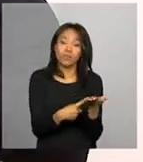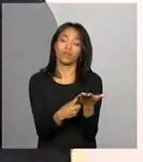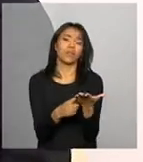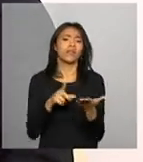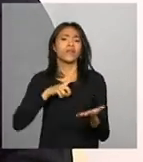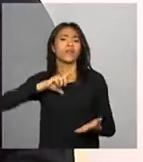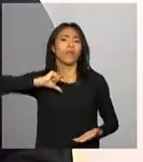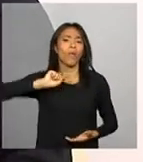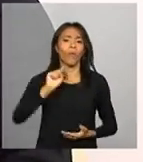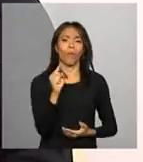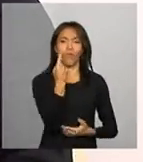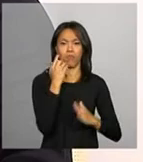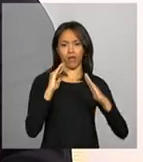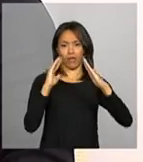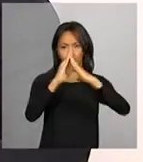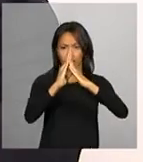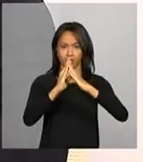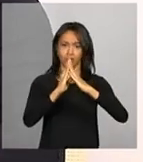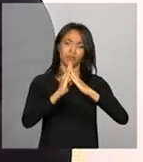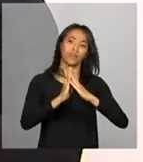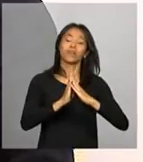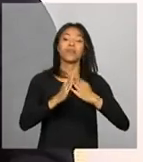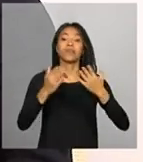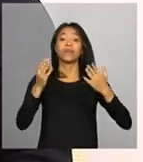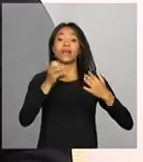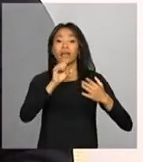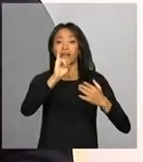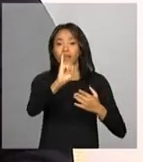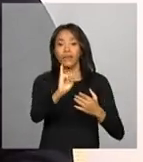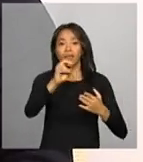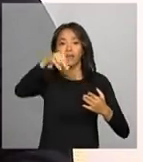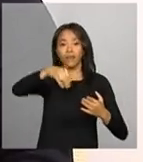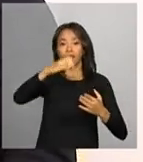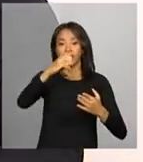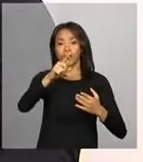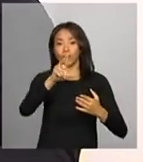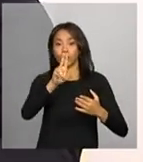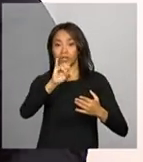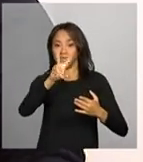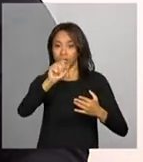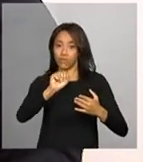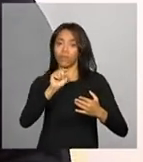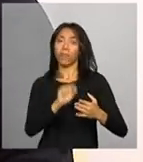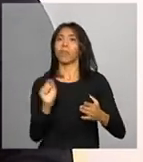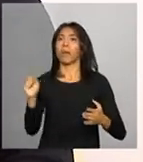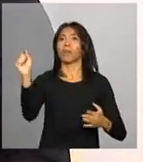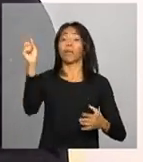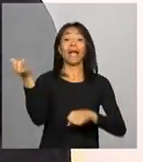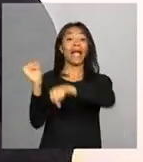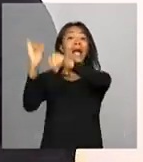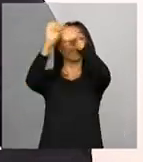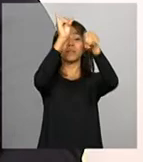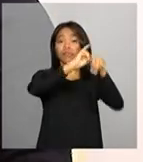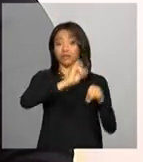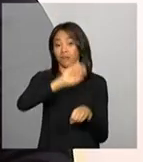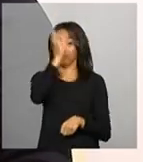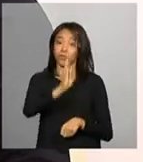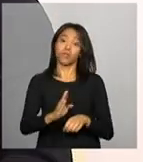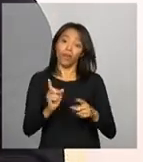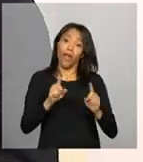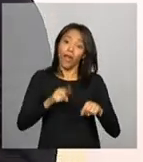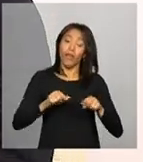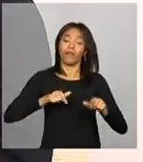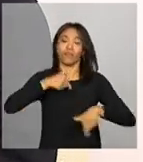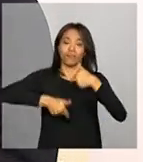menos a já uma residência inclusiva no Brasil em cada capital brasileiro Então essas Adriana metas muito